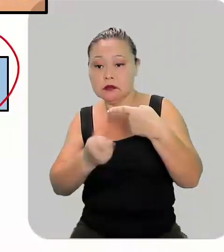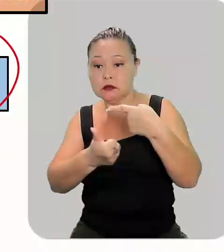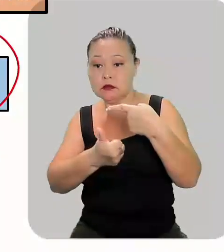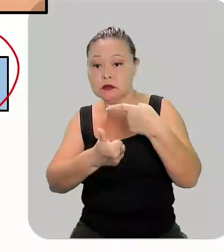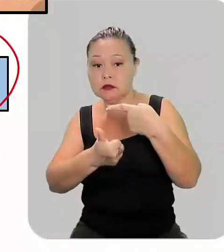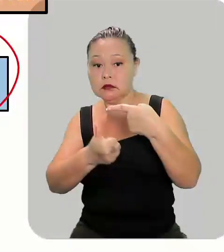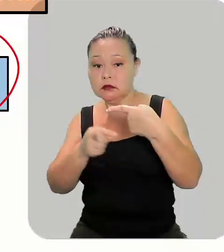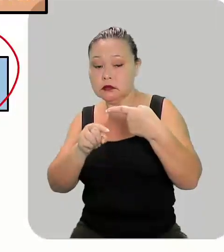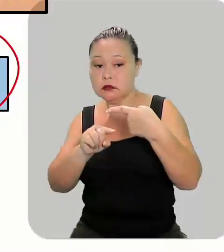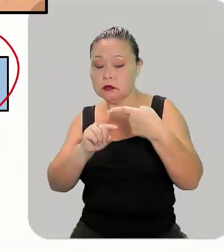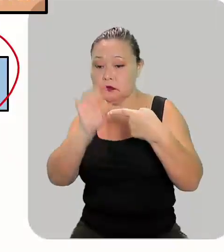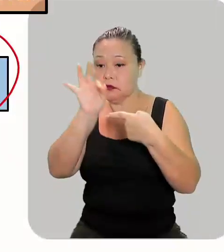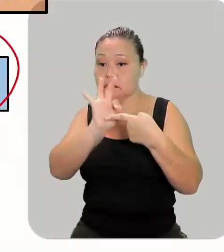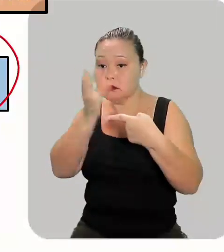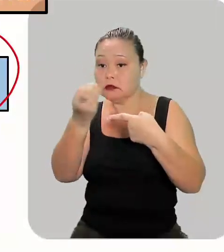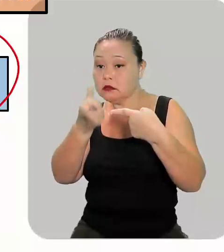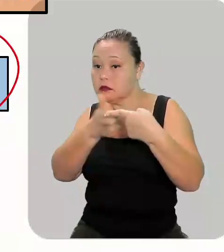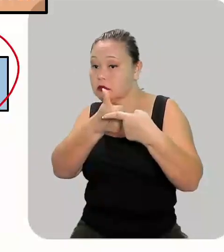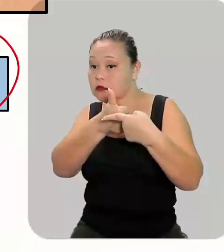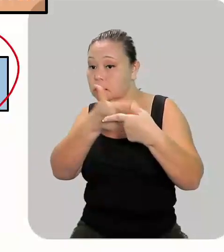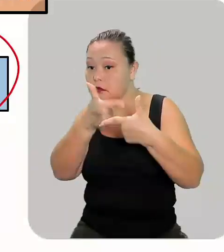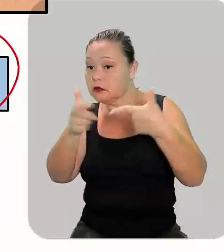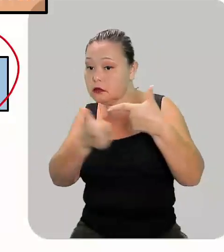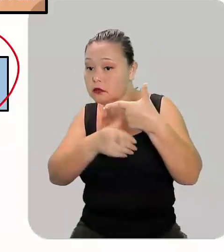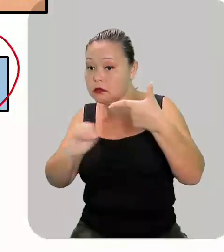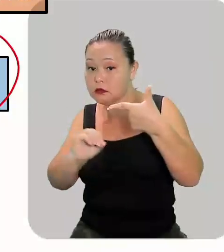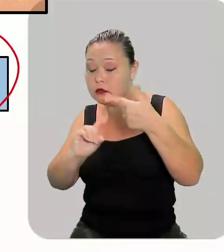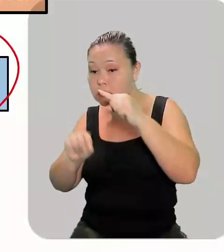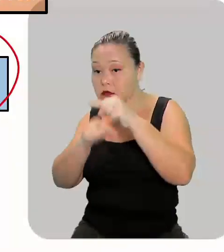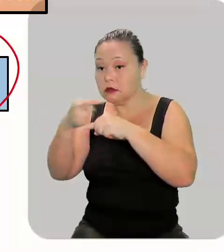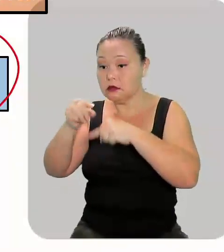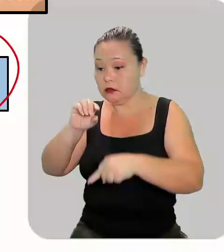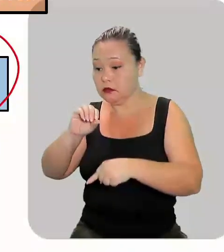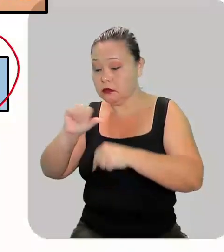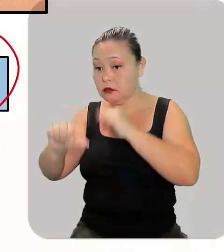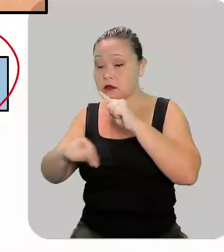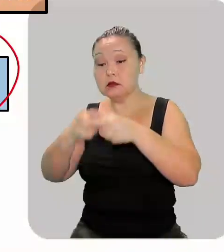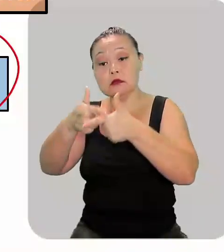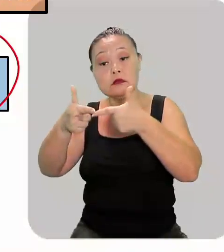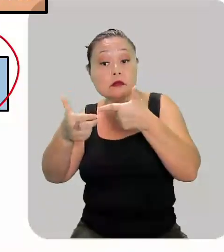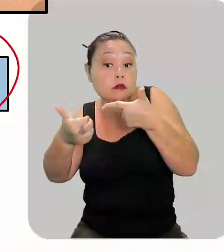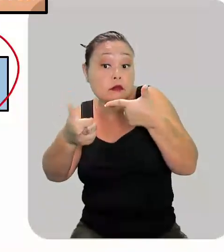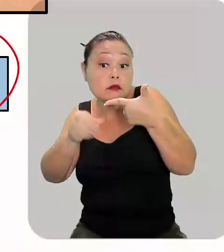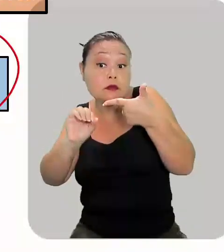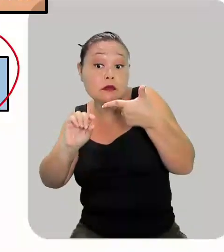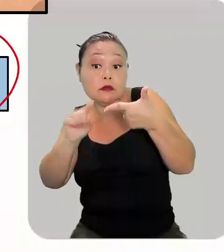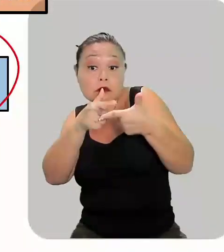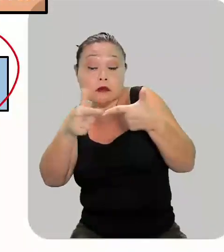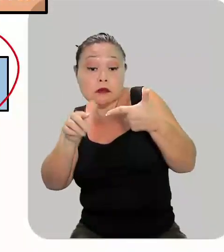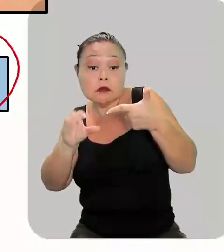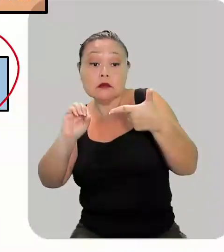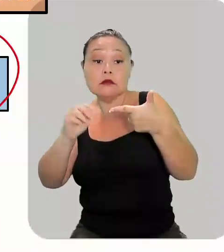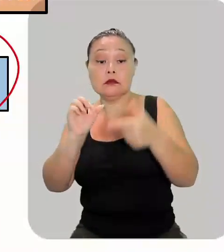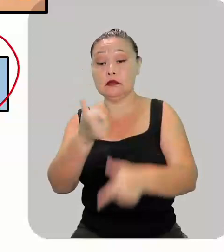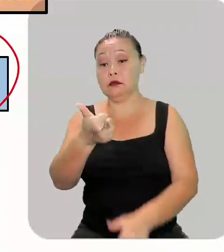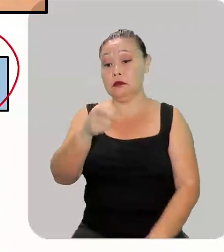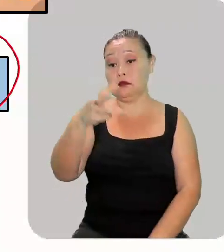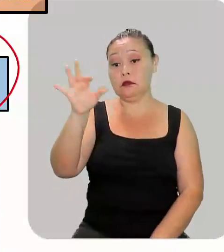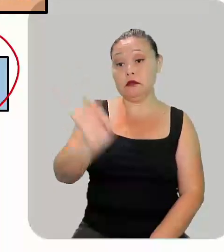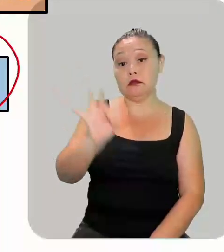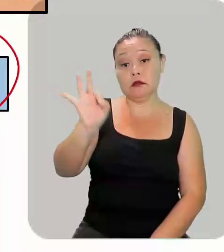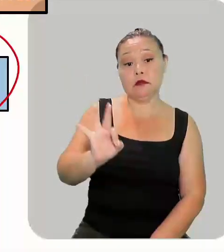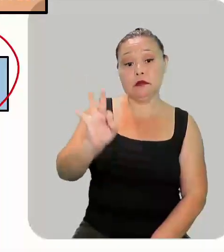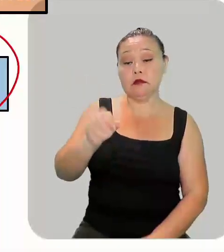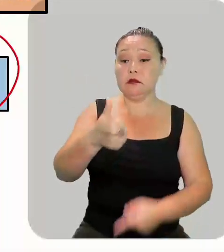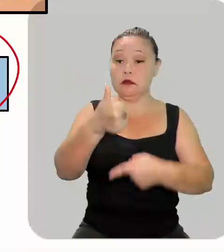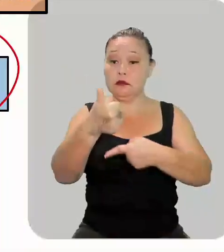o símbolo e dividir por 100. Da fração para o decimal é só dividir por 100. E 13% nada mais